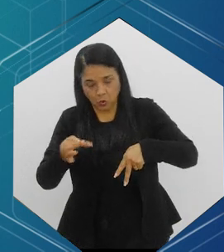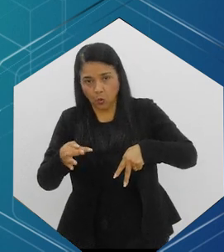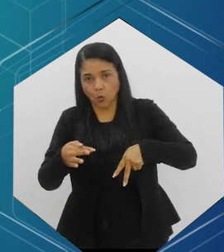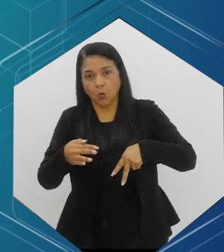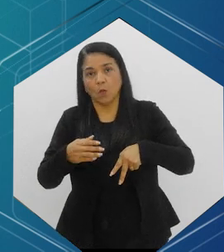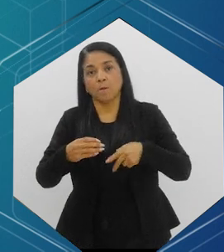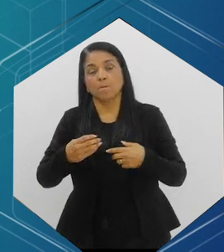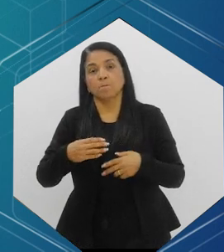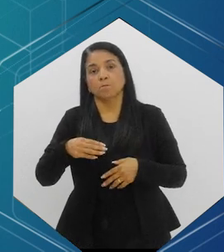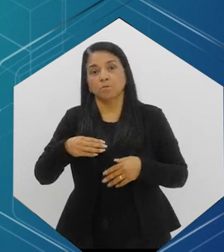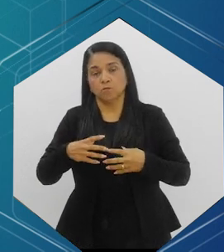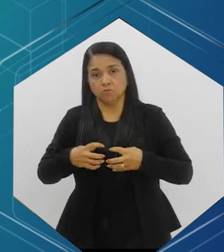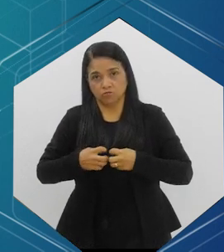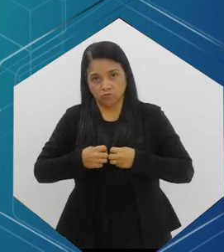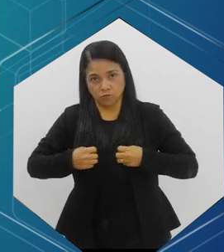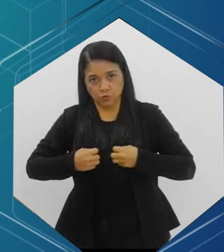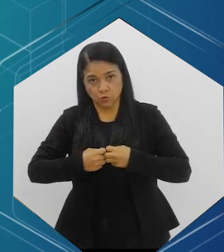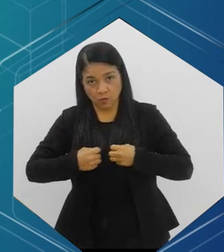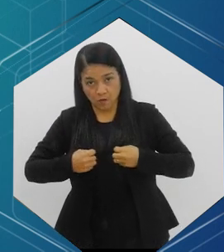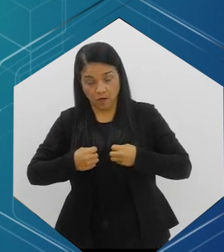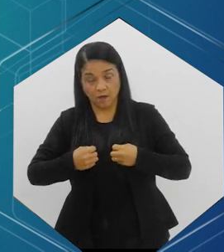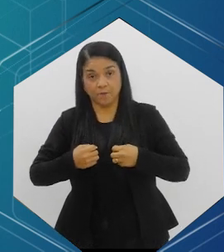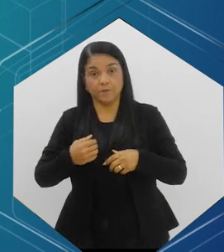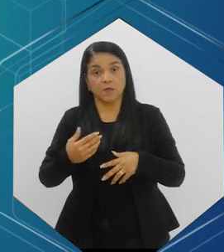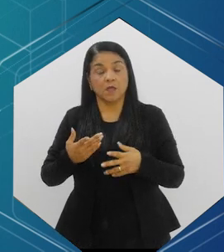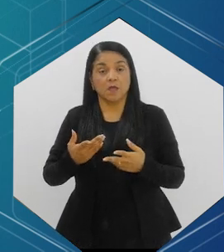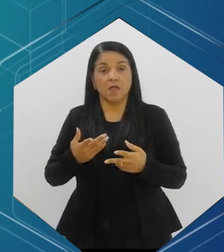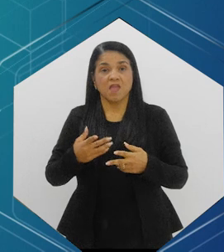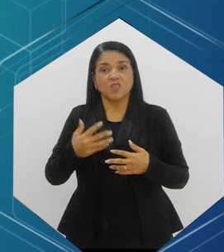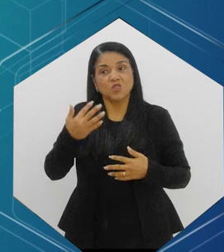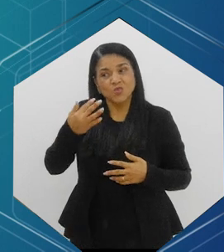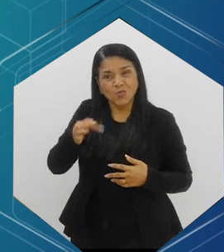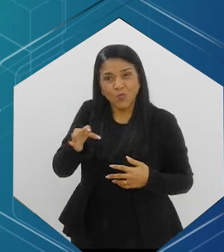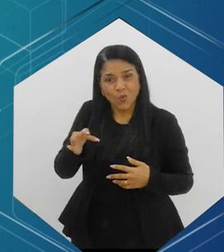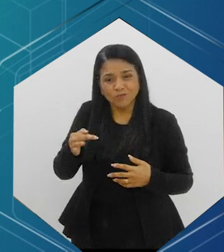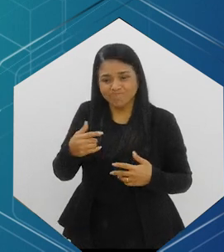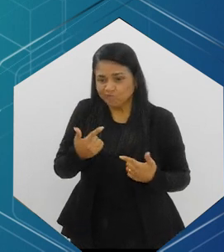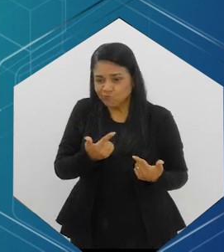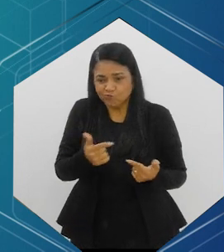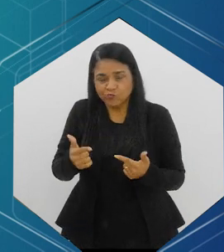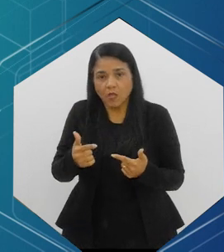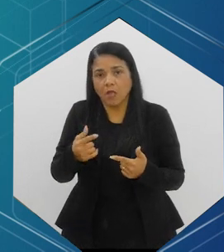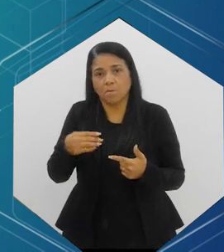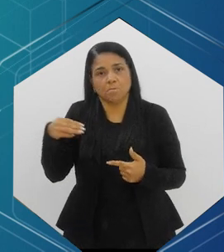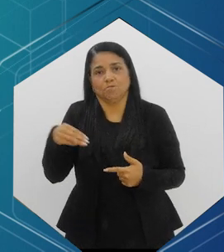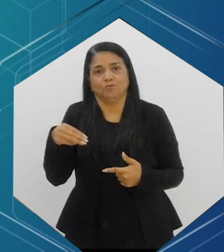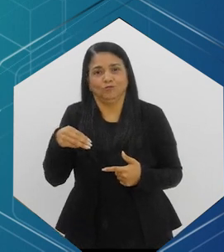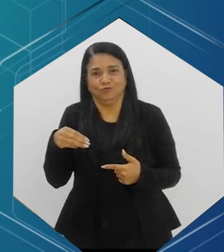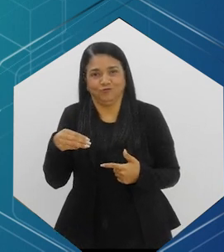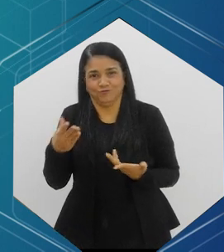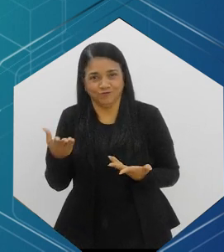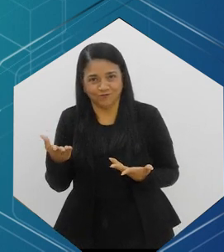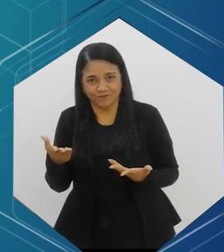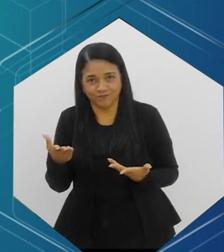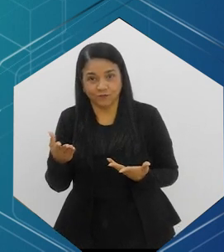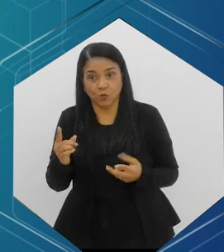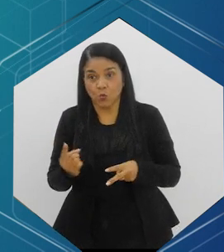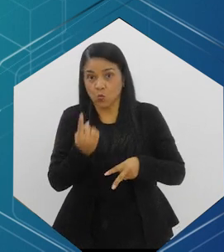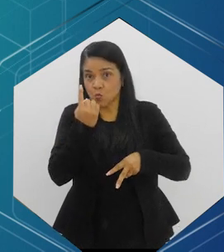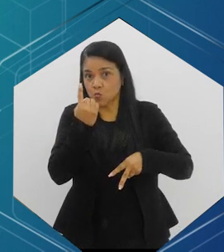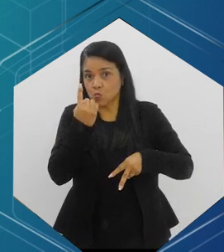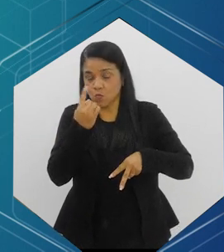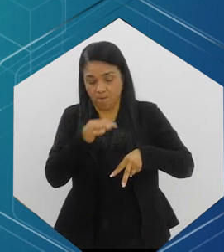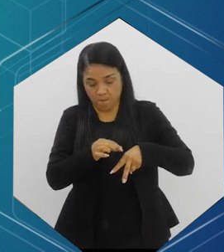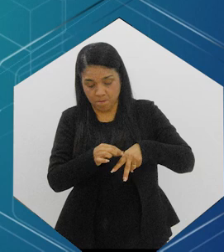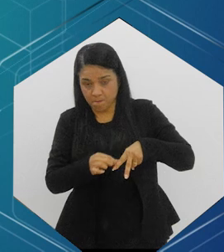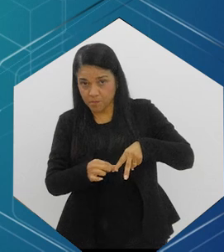muscular, não de trombose. Mas a dor sem uma razão aparente, ocasionada apenas em um